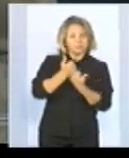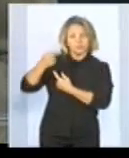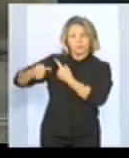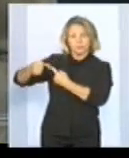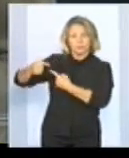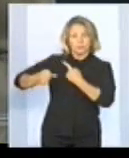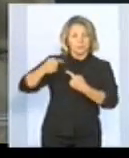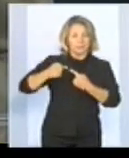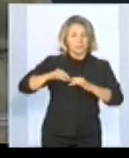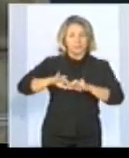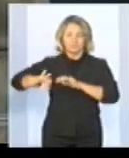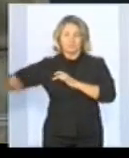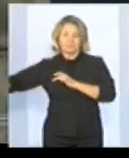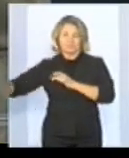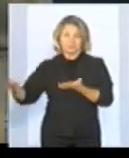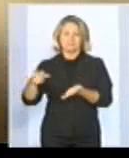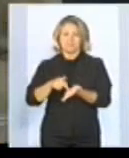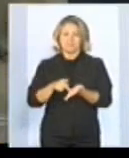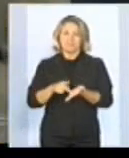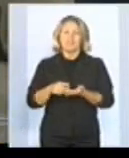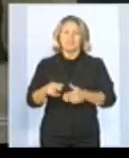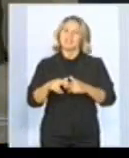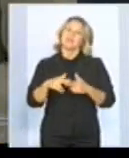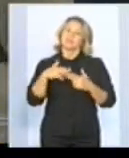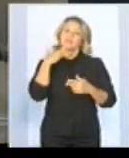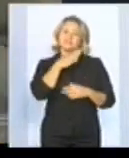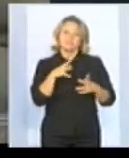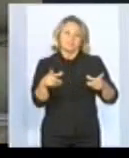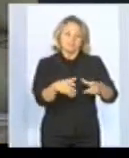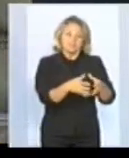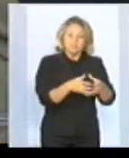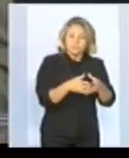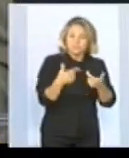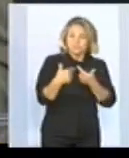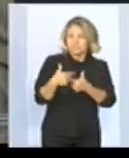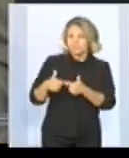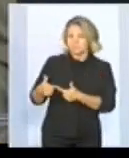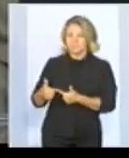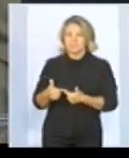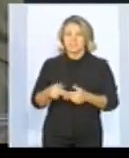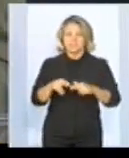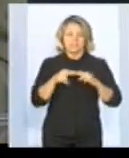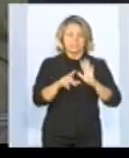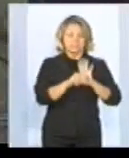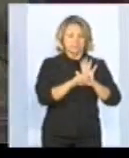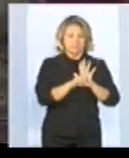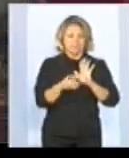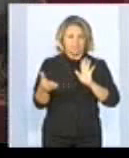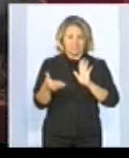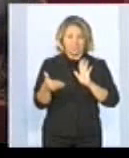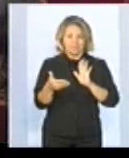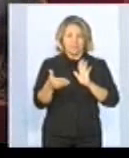que afasta concorrência. E eu acho que essas medidas que foram trabalhadas especificamente por essa lei,